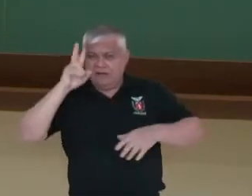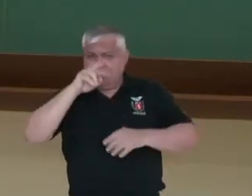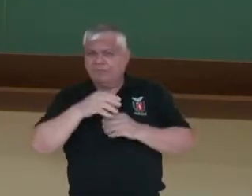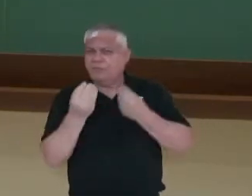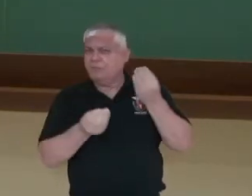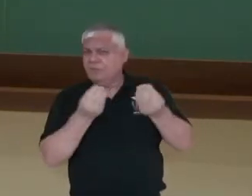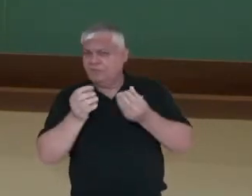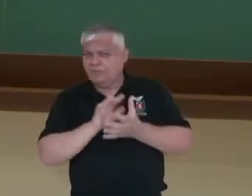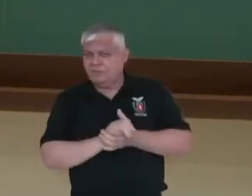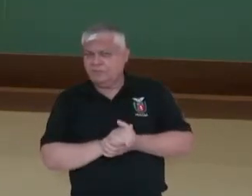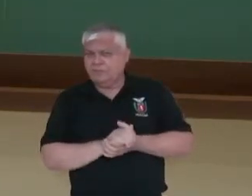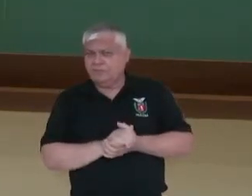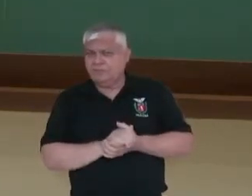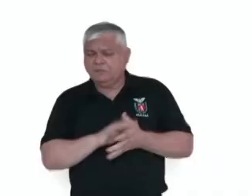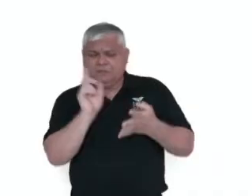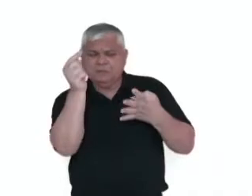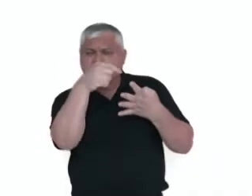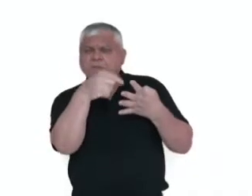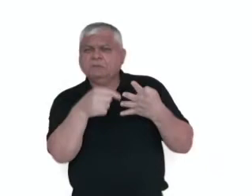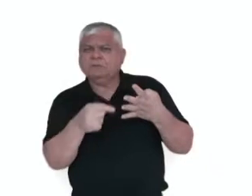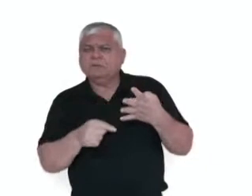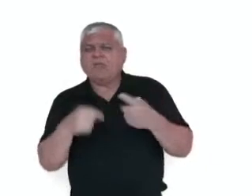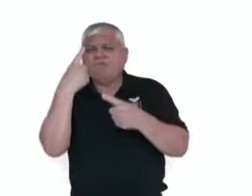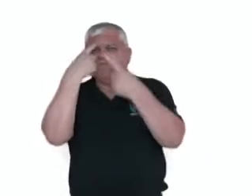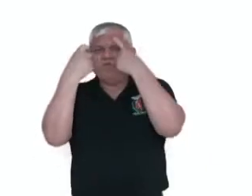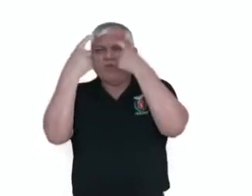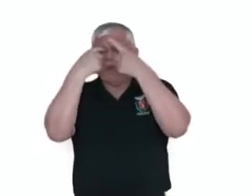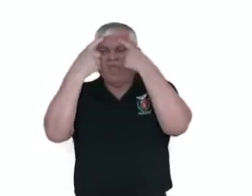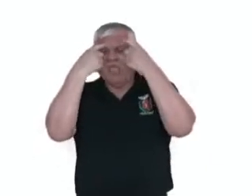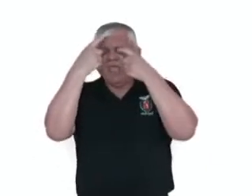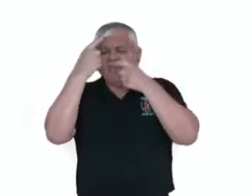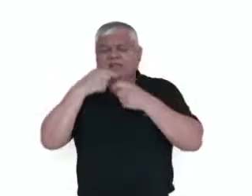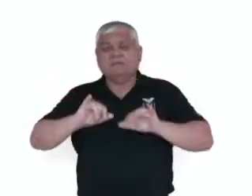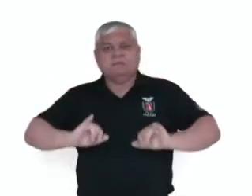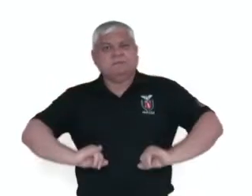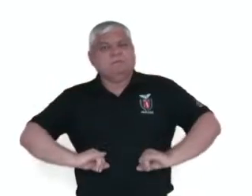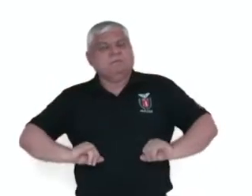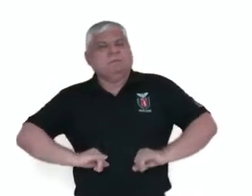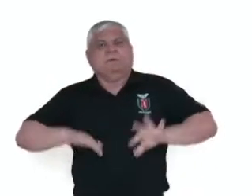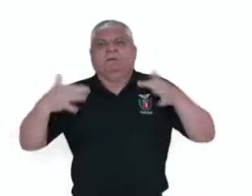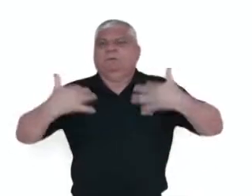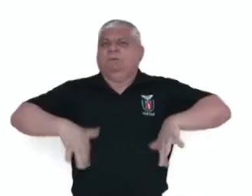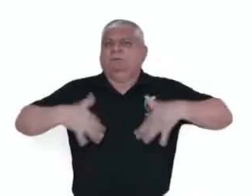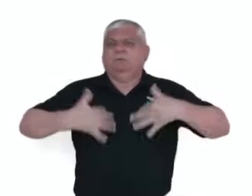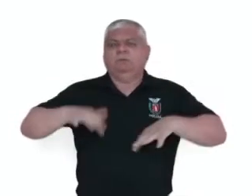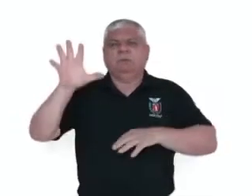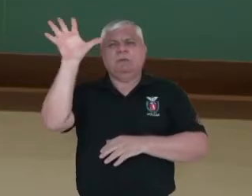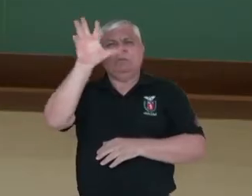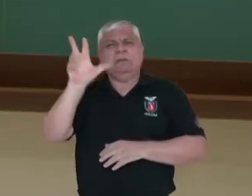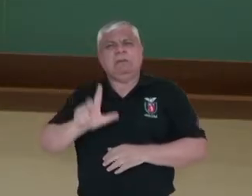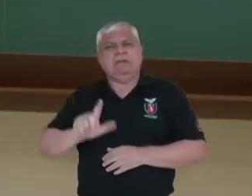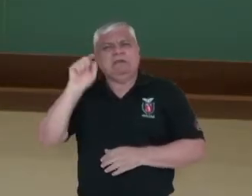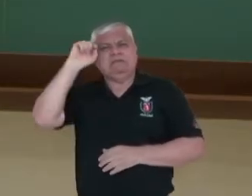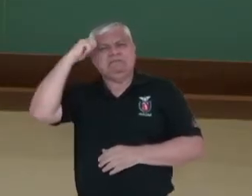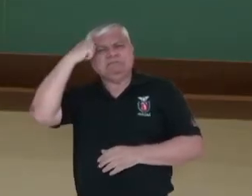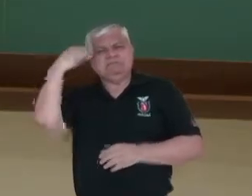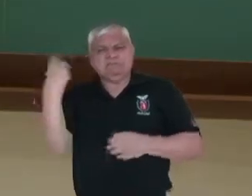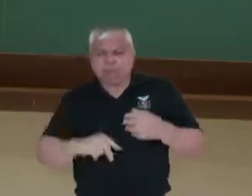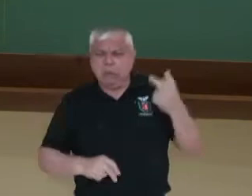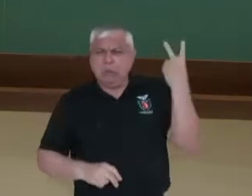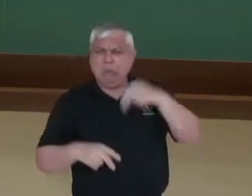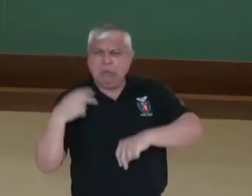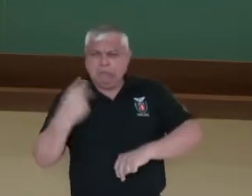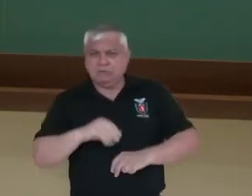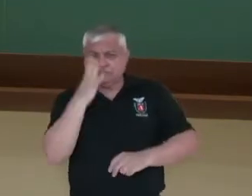sabe quais eram as formas de violência sofrida pelas pessoas africanas escravizadas? Então veja, aqui nós temos a